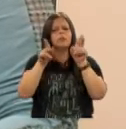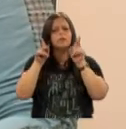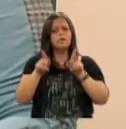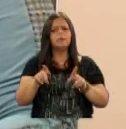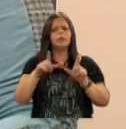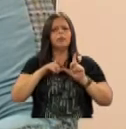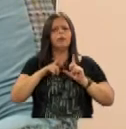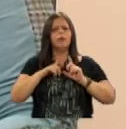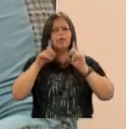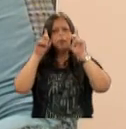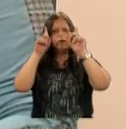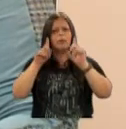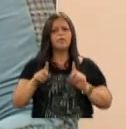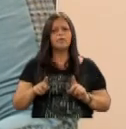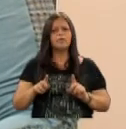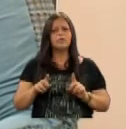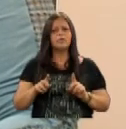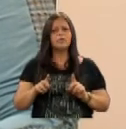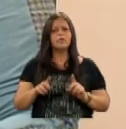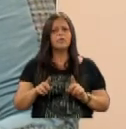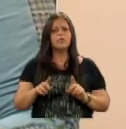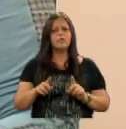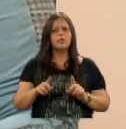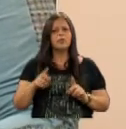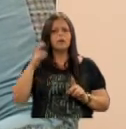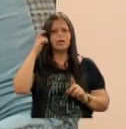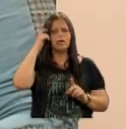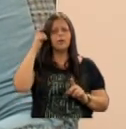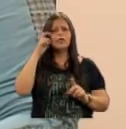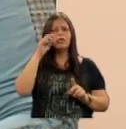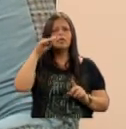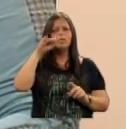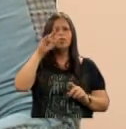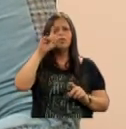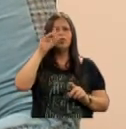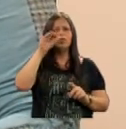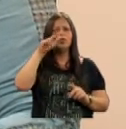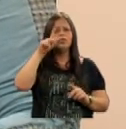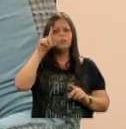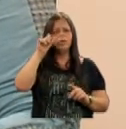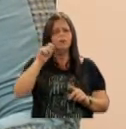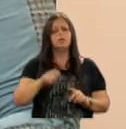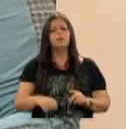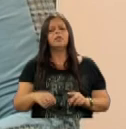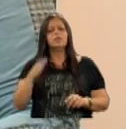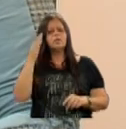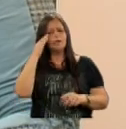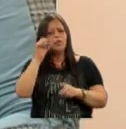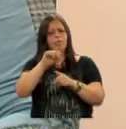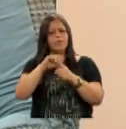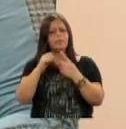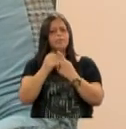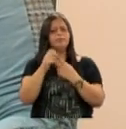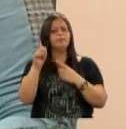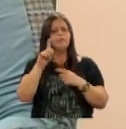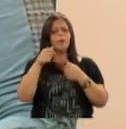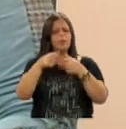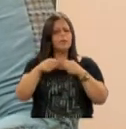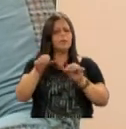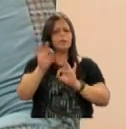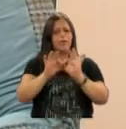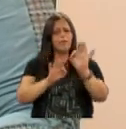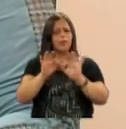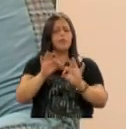pessoas com deficiência intelectual e múltipla buscando sempre um espaço nós sabemos que a sociedade ainda não está preparada